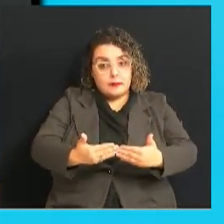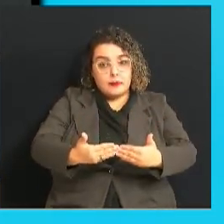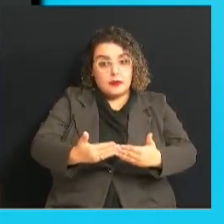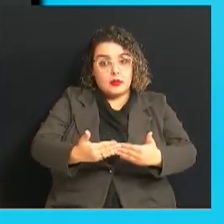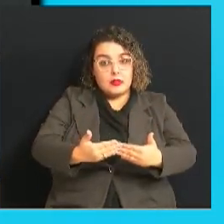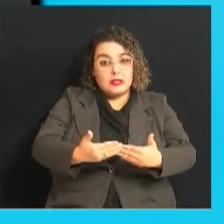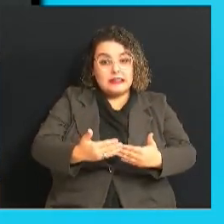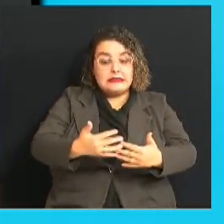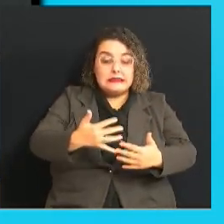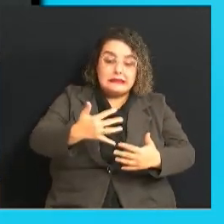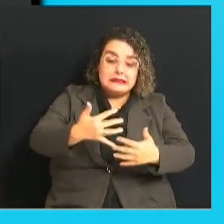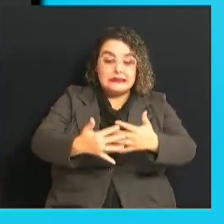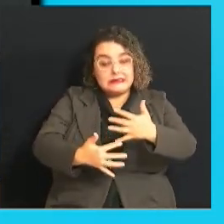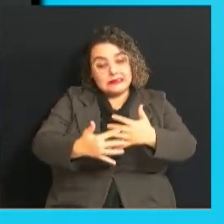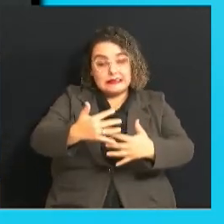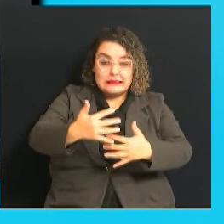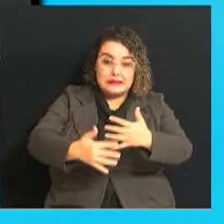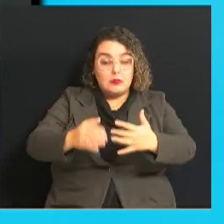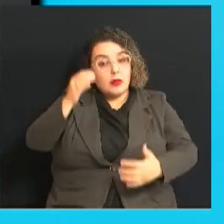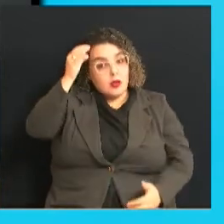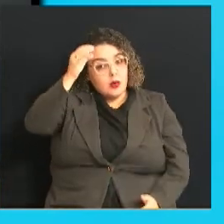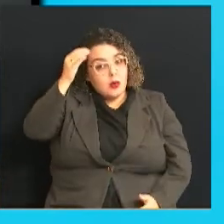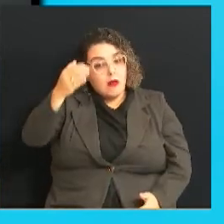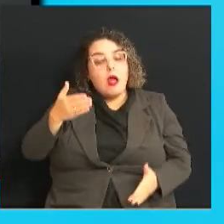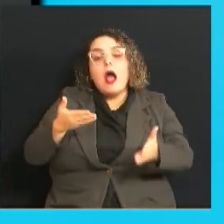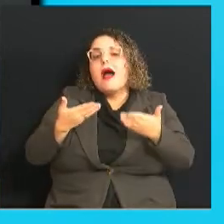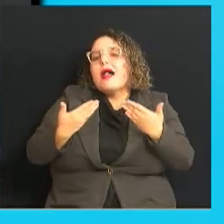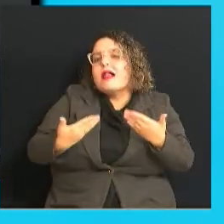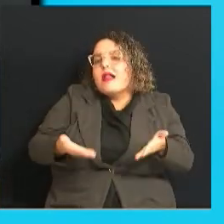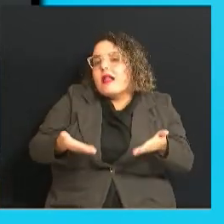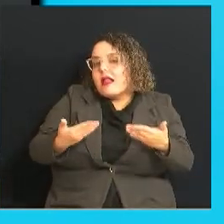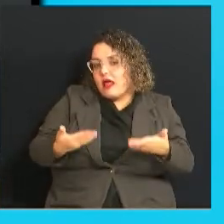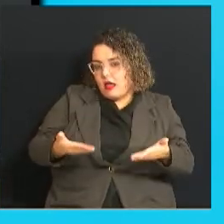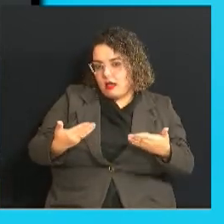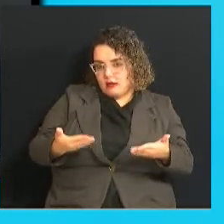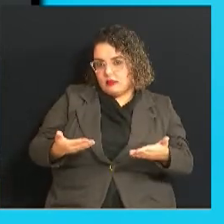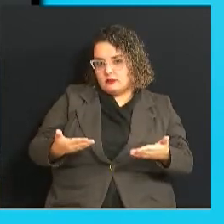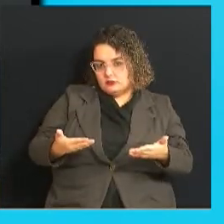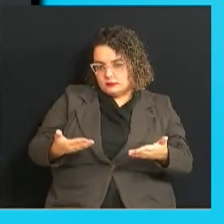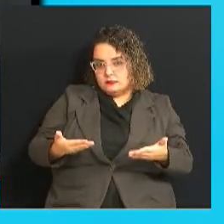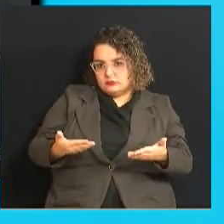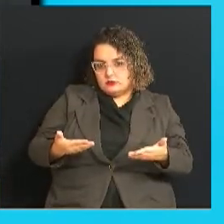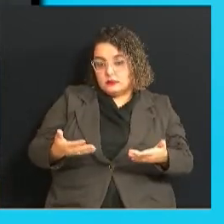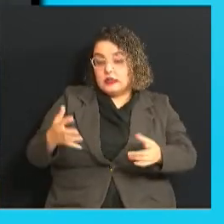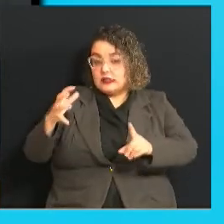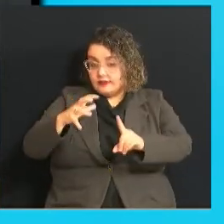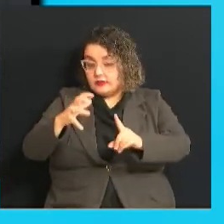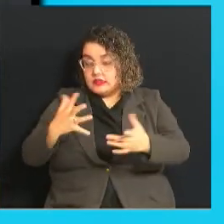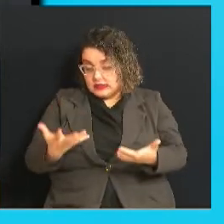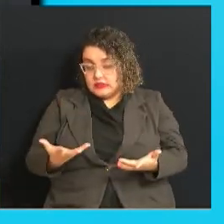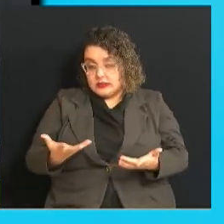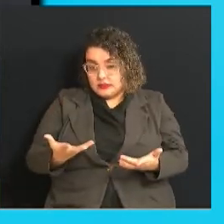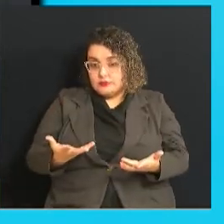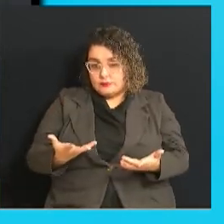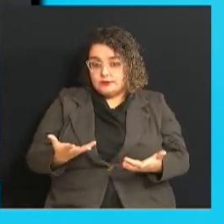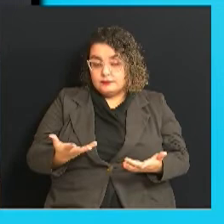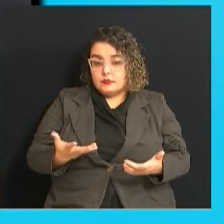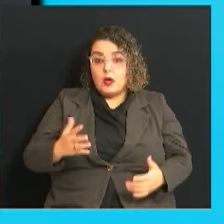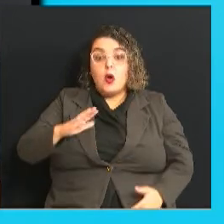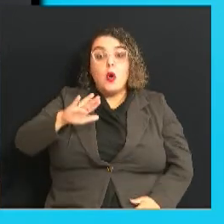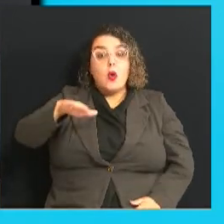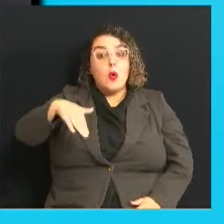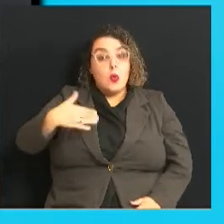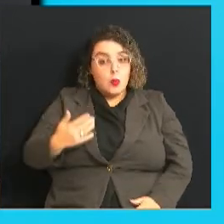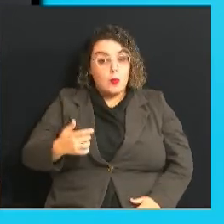comprometimento cognitivo leve, né? Na verdade, quando já causa algum impacto, né? Quando a pessoa já